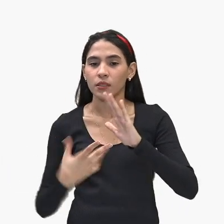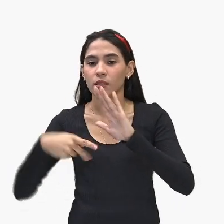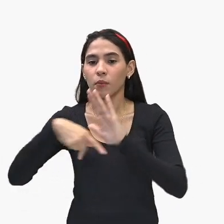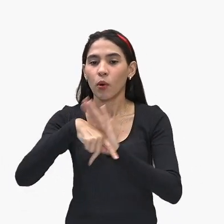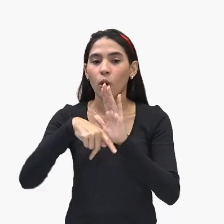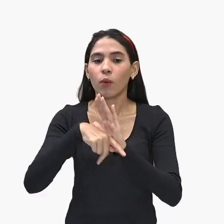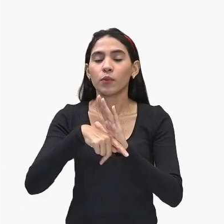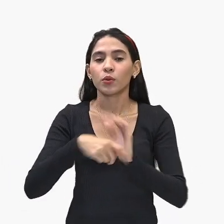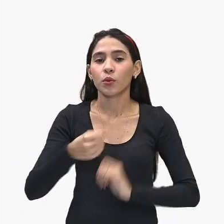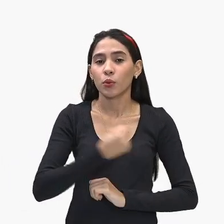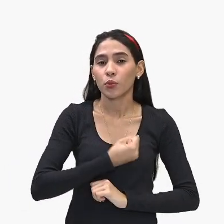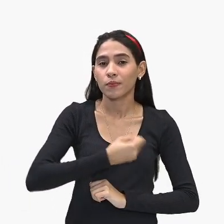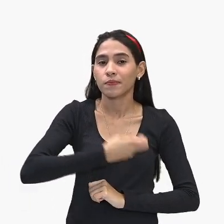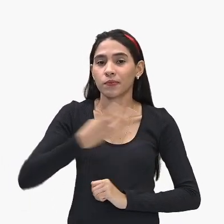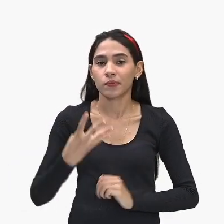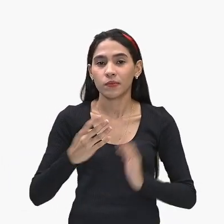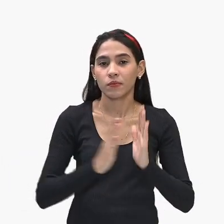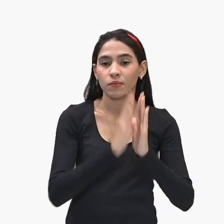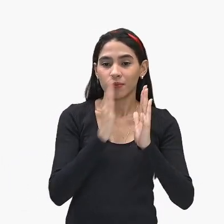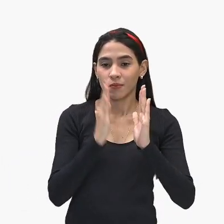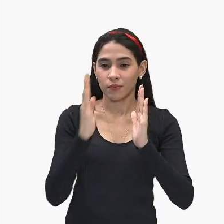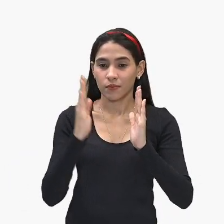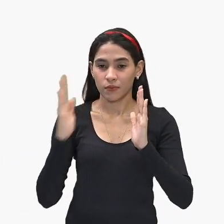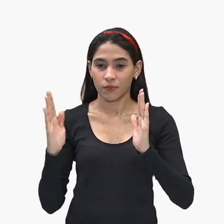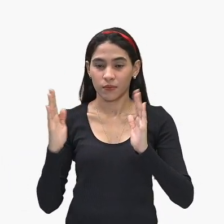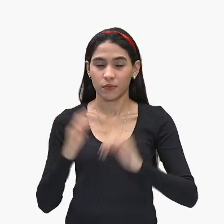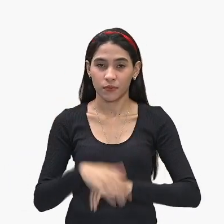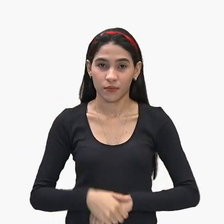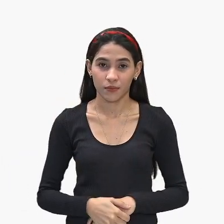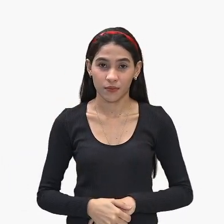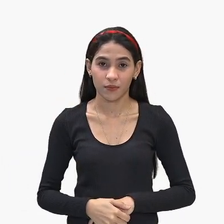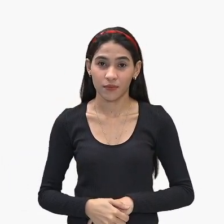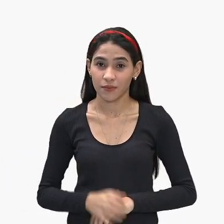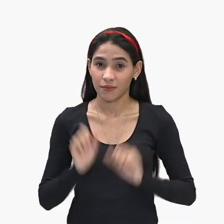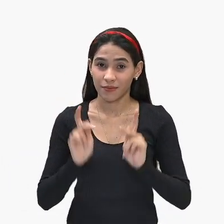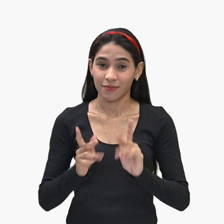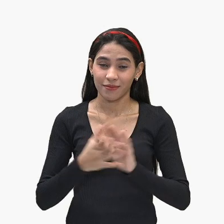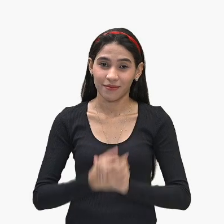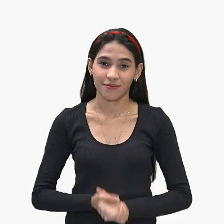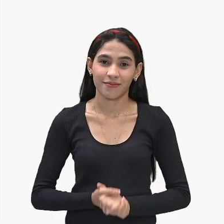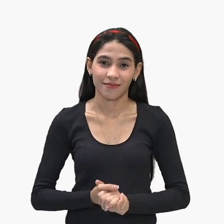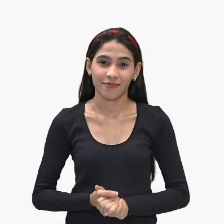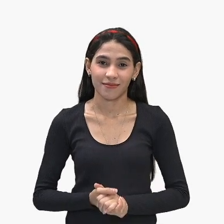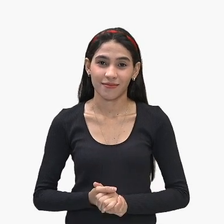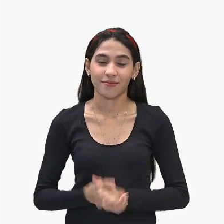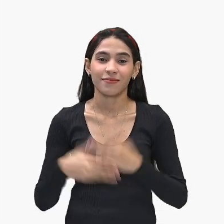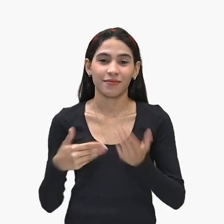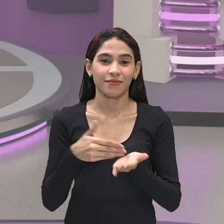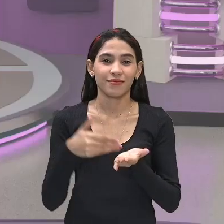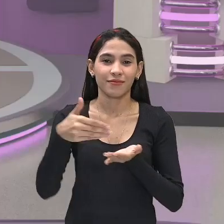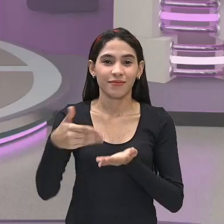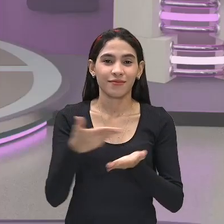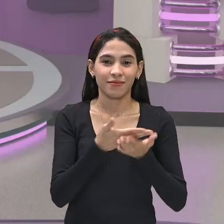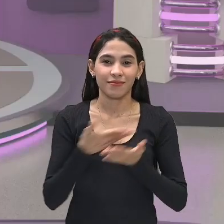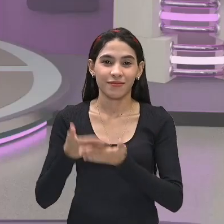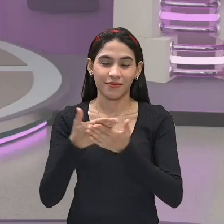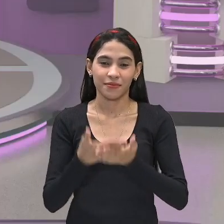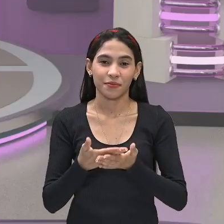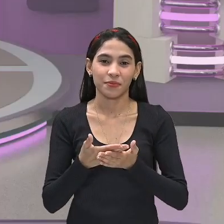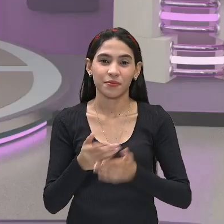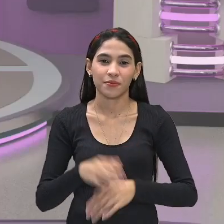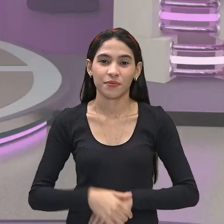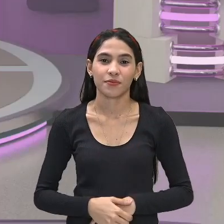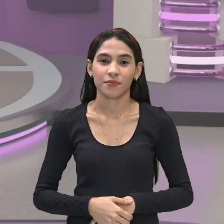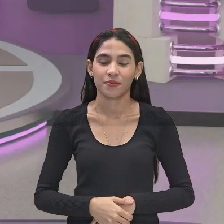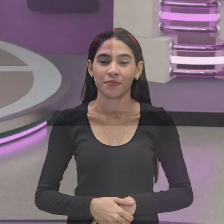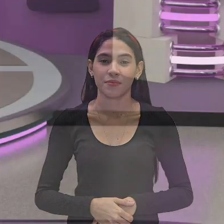iniciais sobre sequências numéricas. Tudo bem? Então, vamos aí iniciar o conteúdo